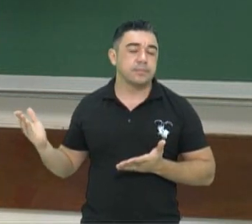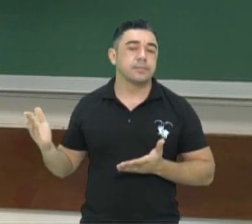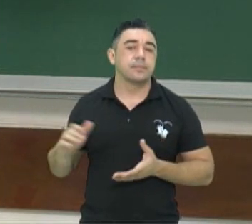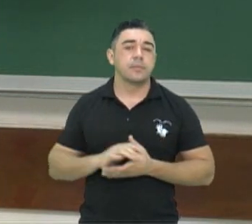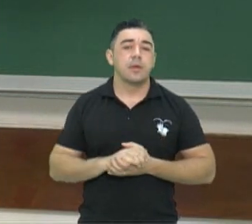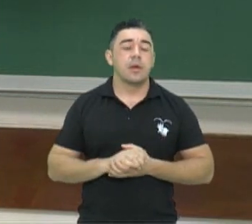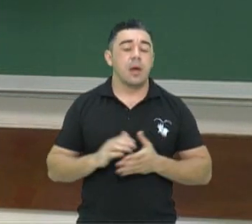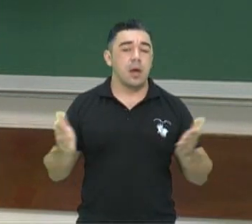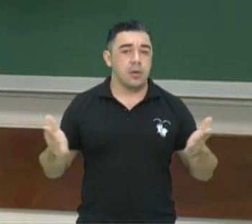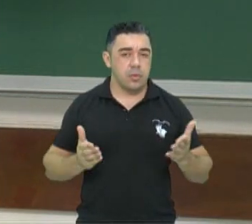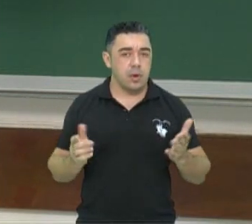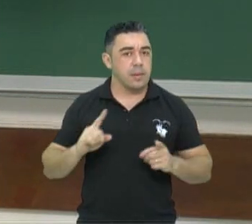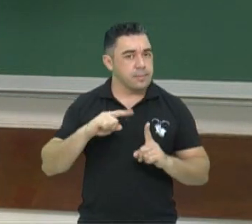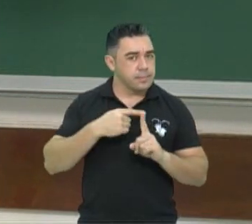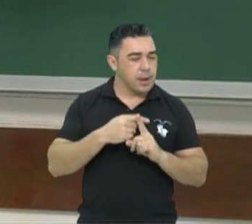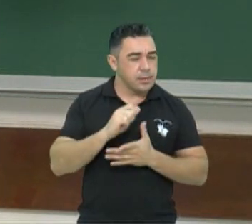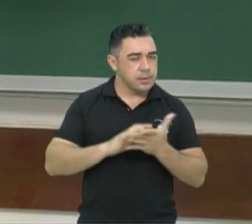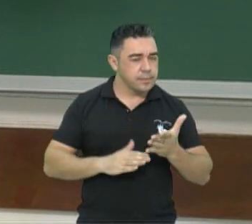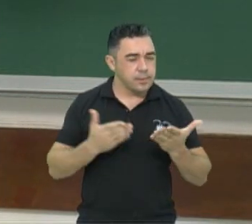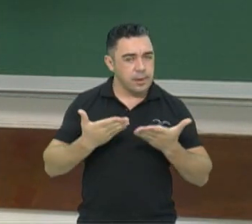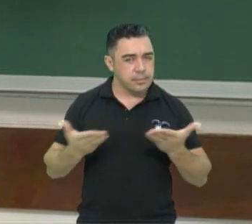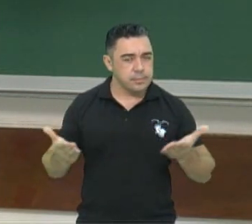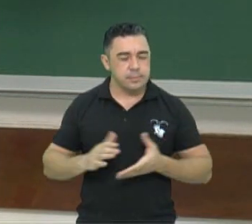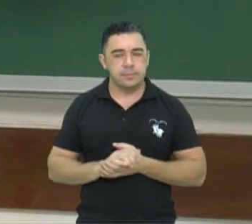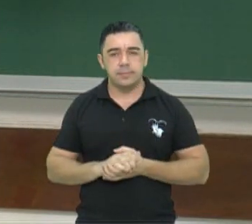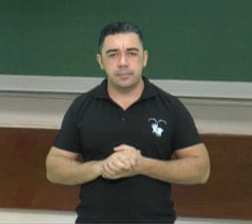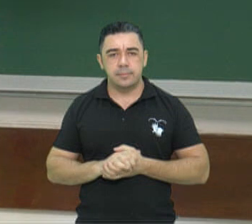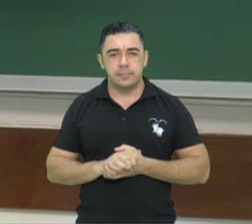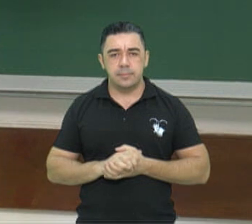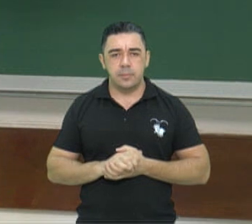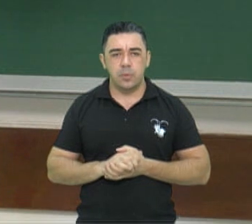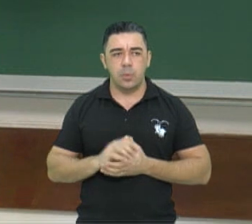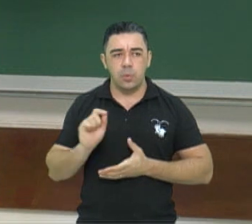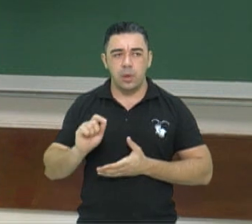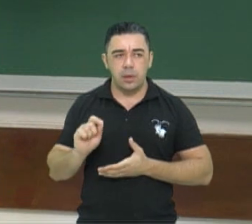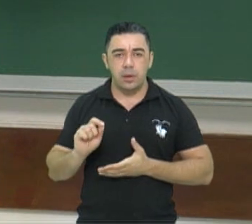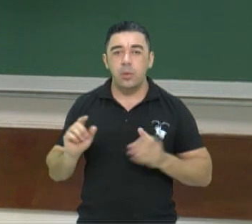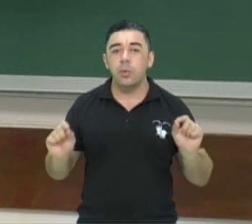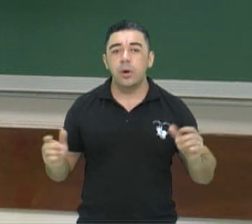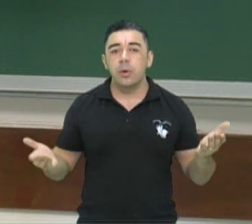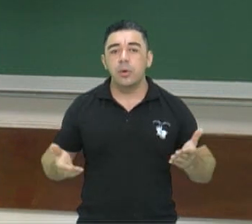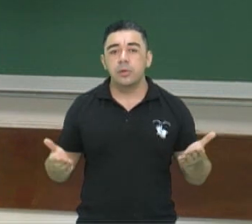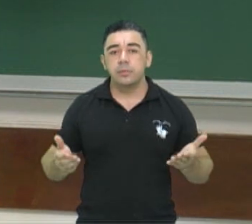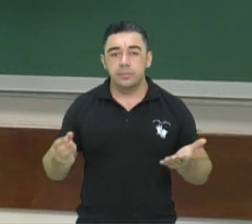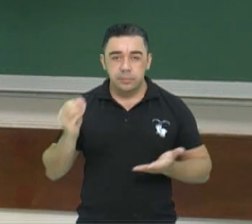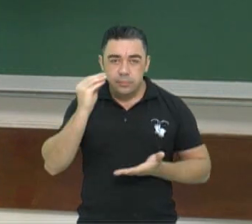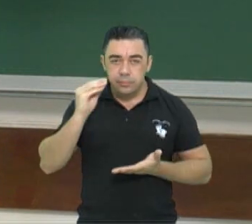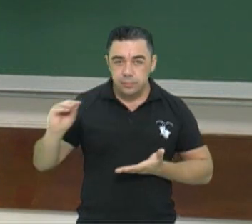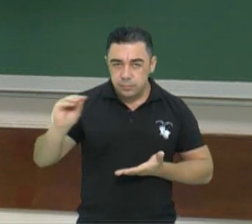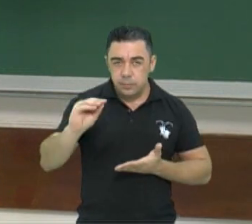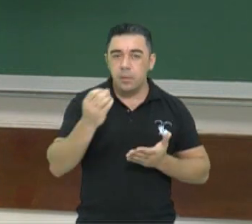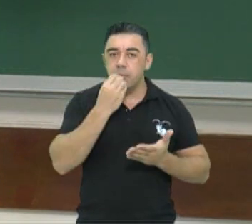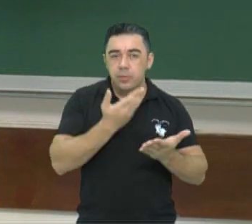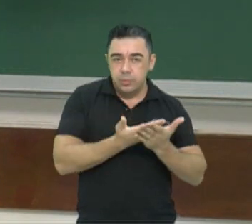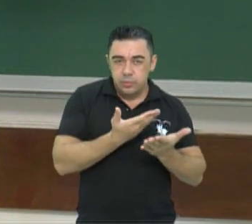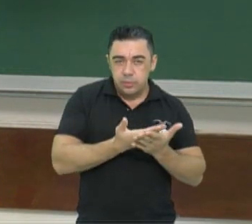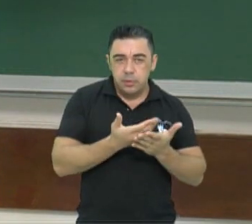polígonos semelhantes com mais exercícios, tá? Então, o que que eu digo para vocês hoje? Bons